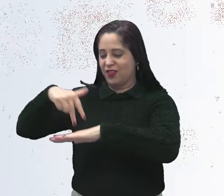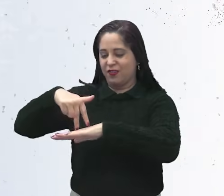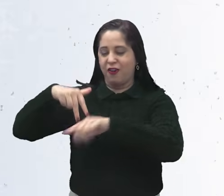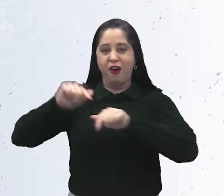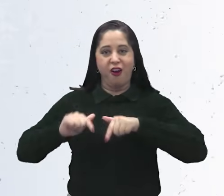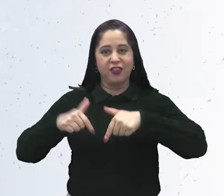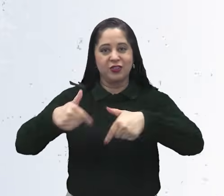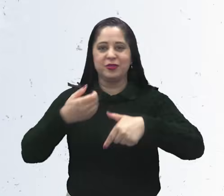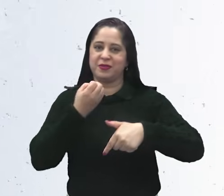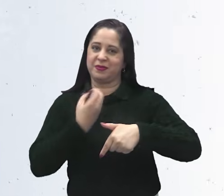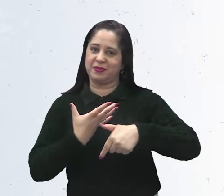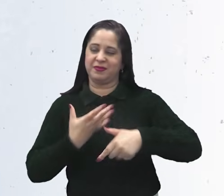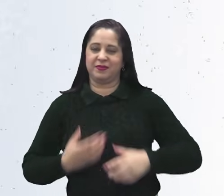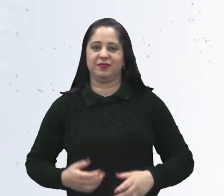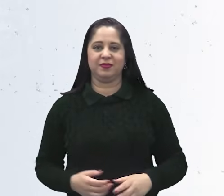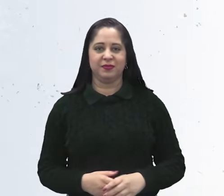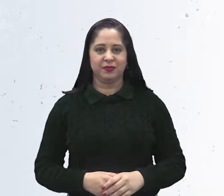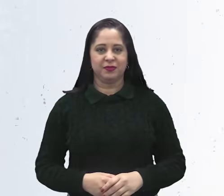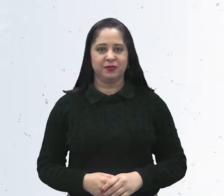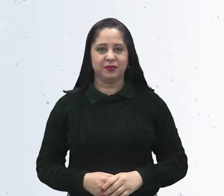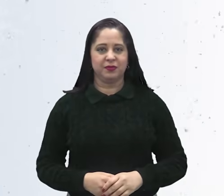social. vozes do bem.